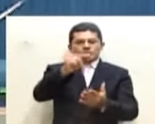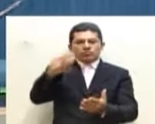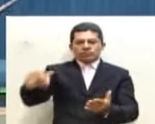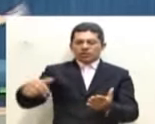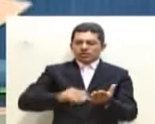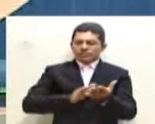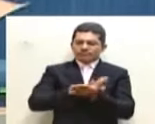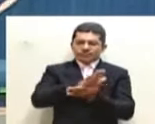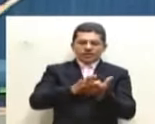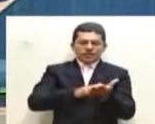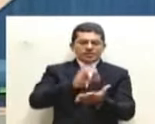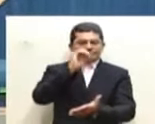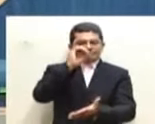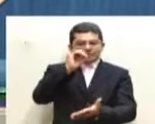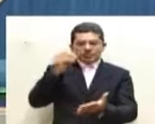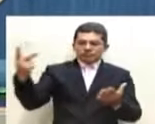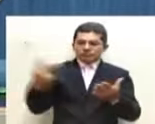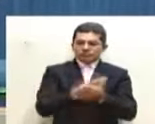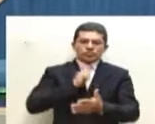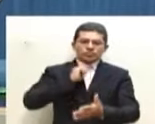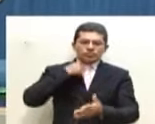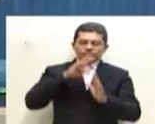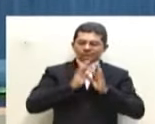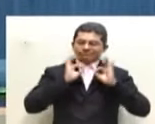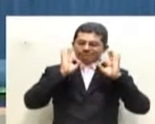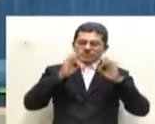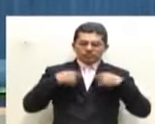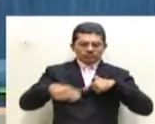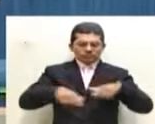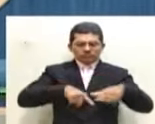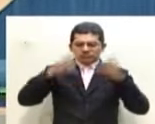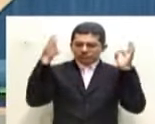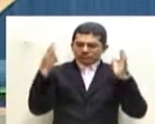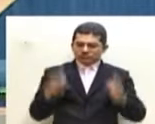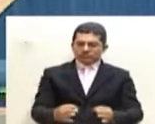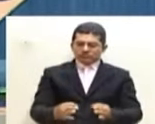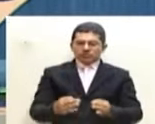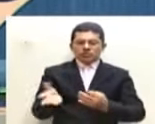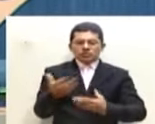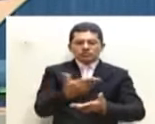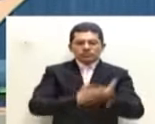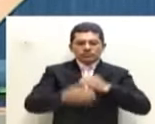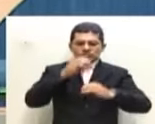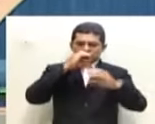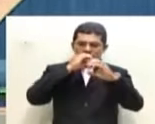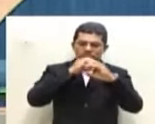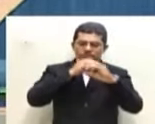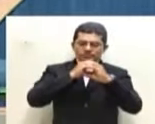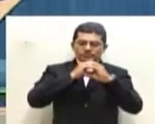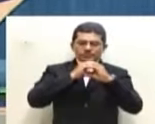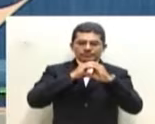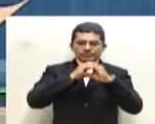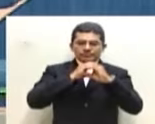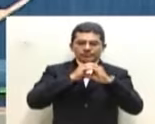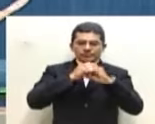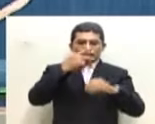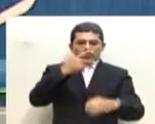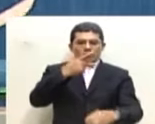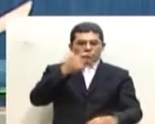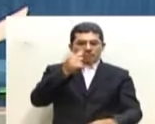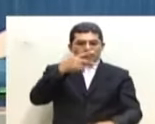princípios durante o exercício do mandato de deputado estadual. O diálogo. O Papa